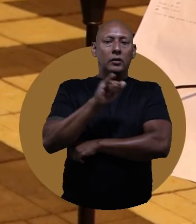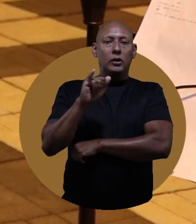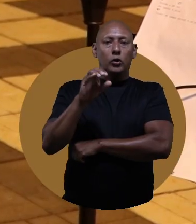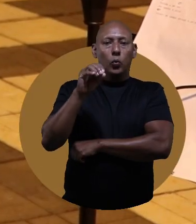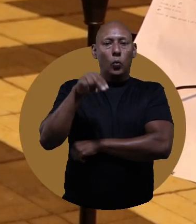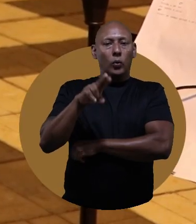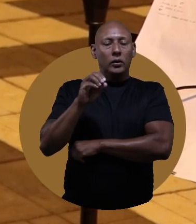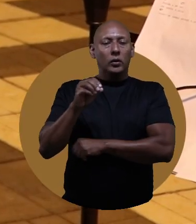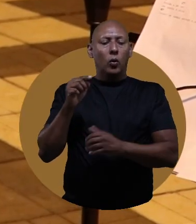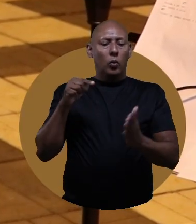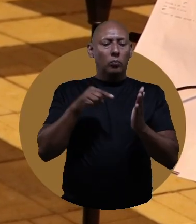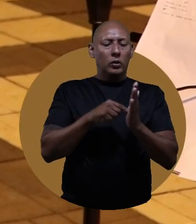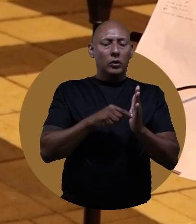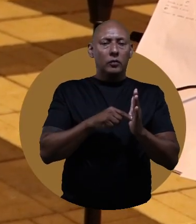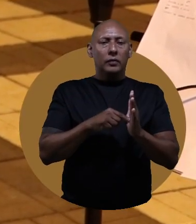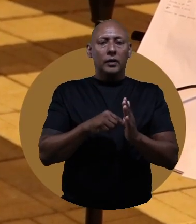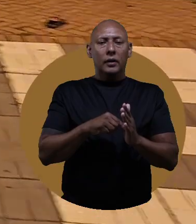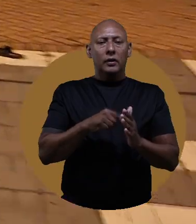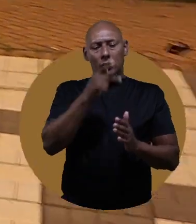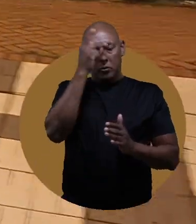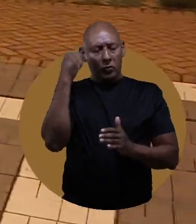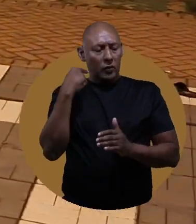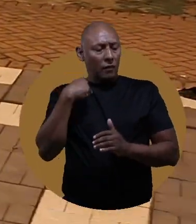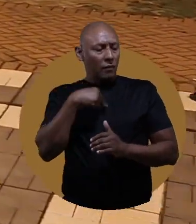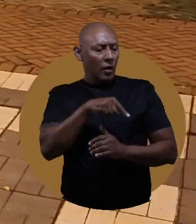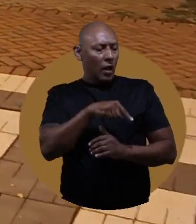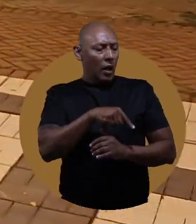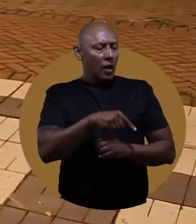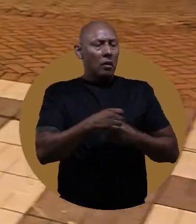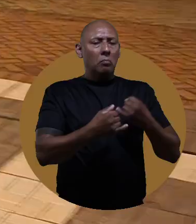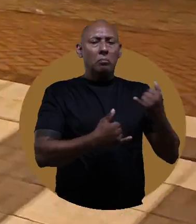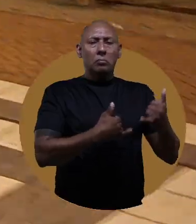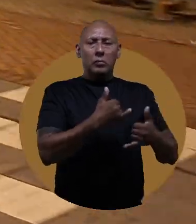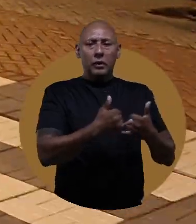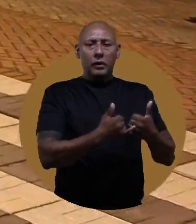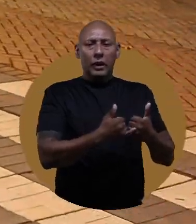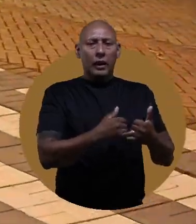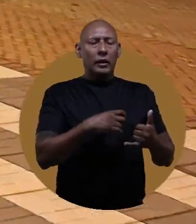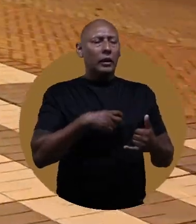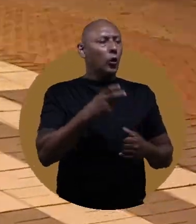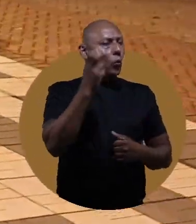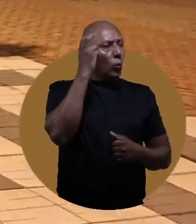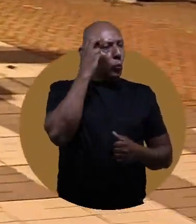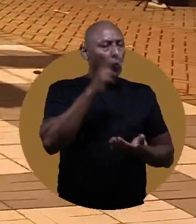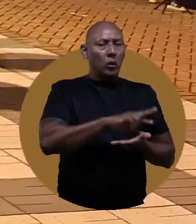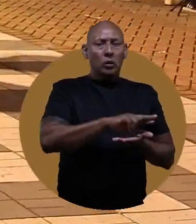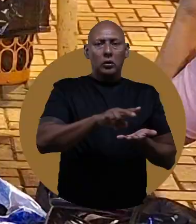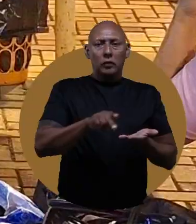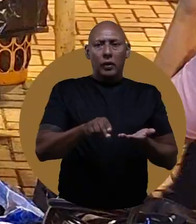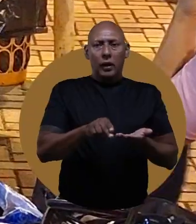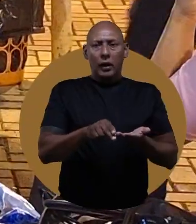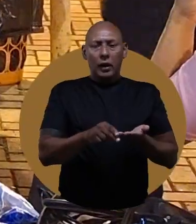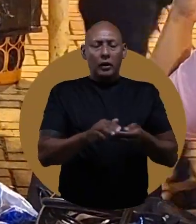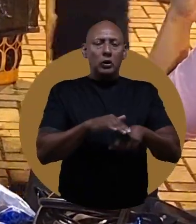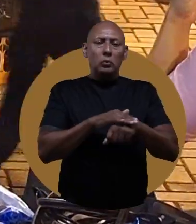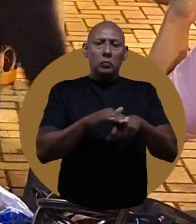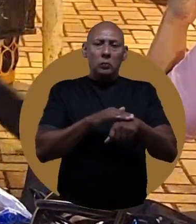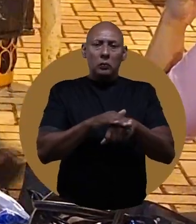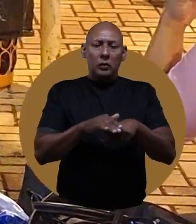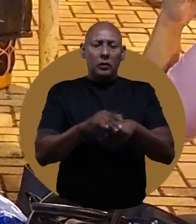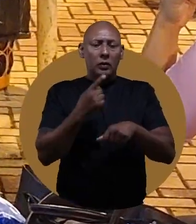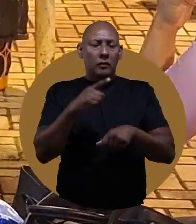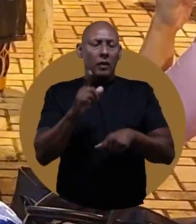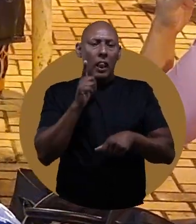O objetivo é esse aqui, trazer a população para ouvir uma boa música, ter lazer, né? Ter a interação inclusive com a